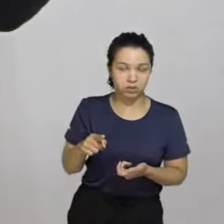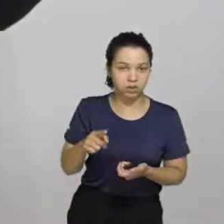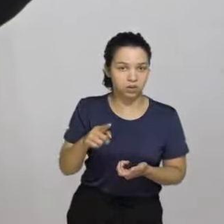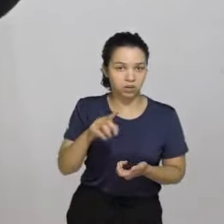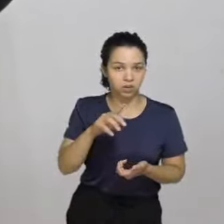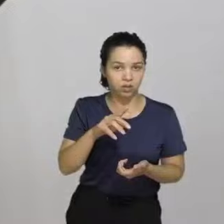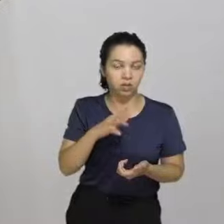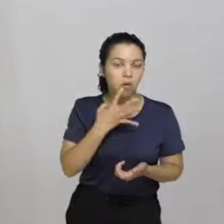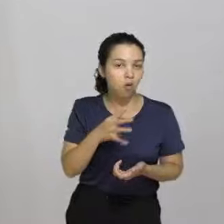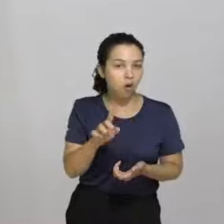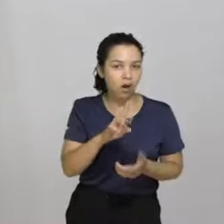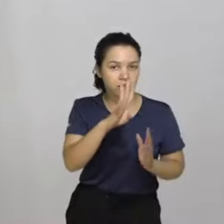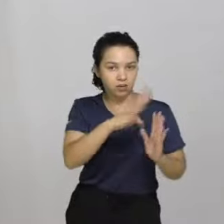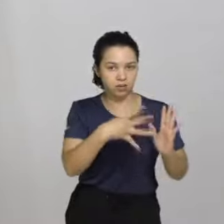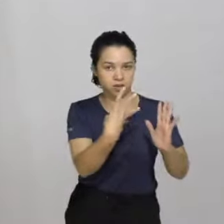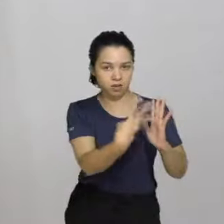ainda.